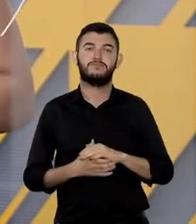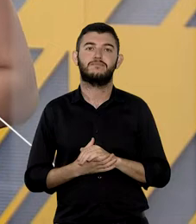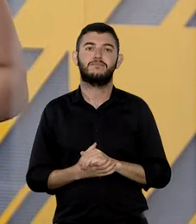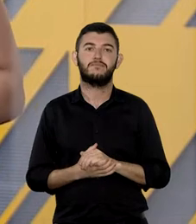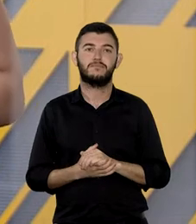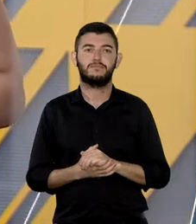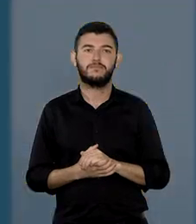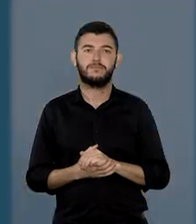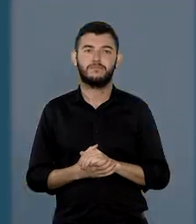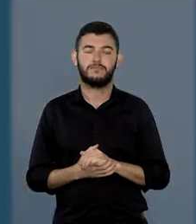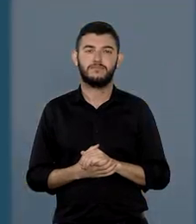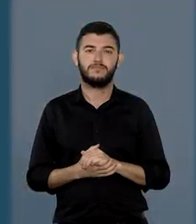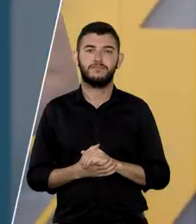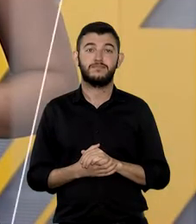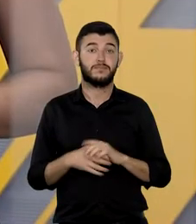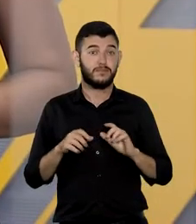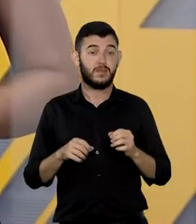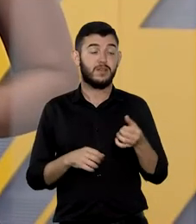exclusiva do Estado.